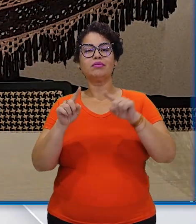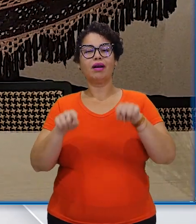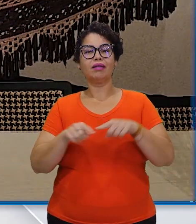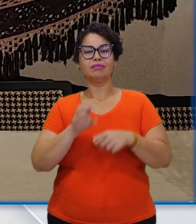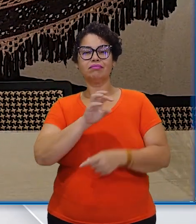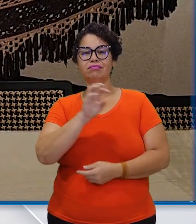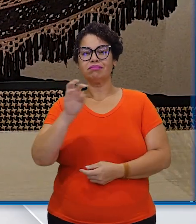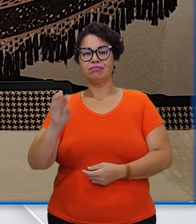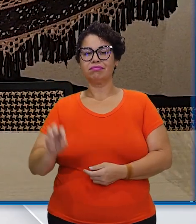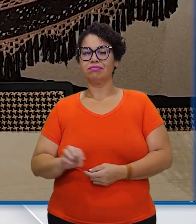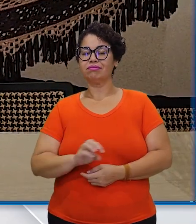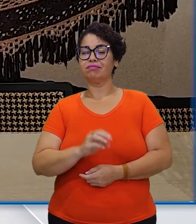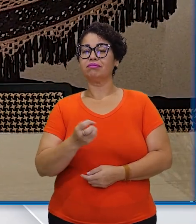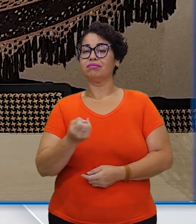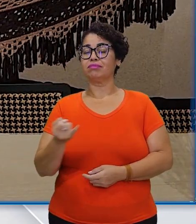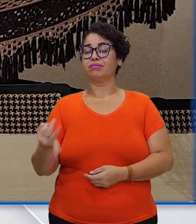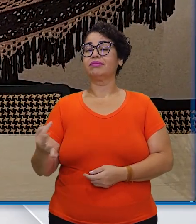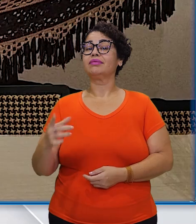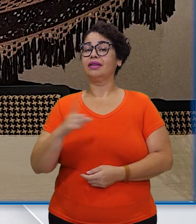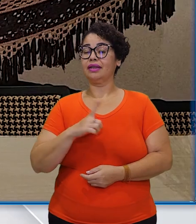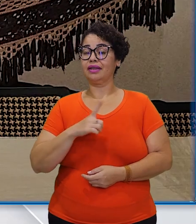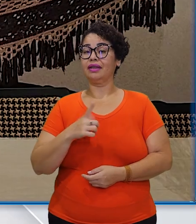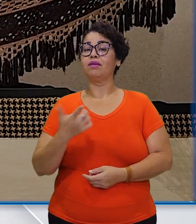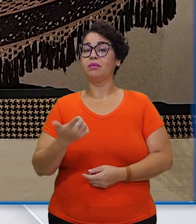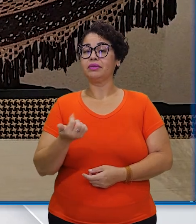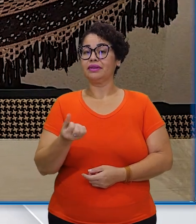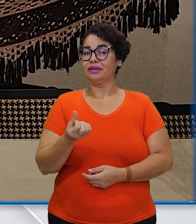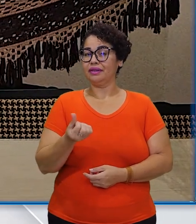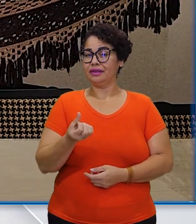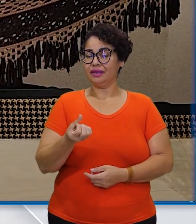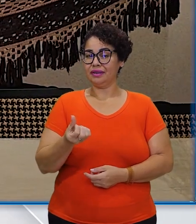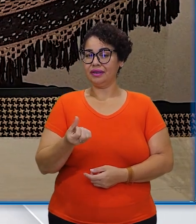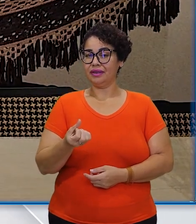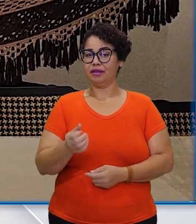Se você contar um por um, você vai contar